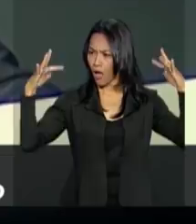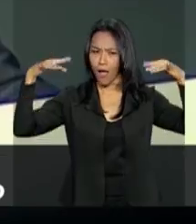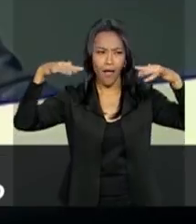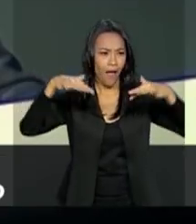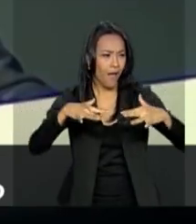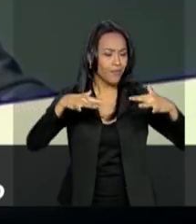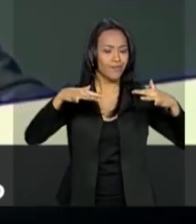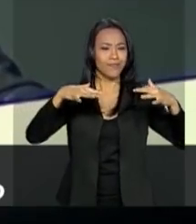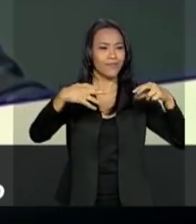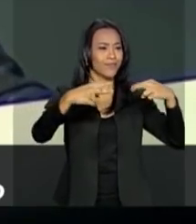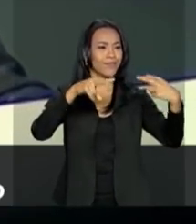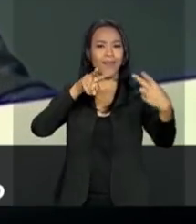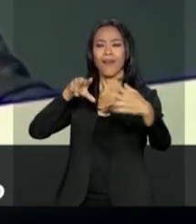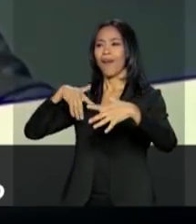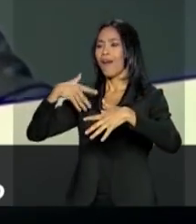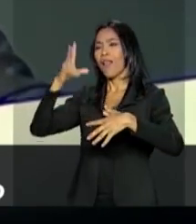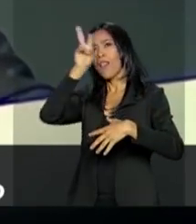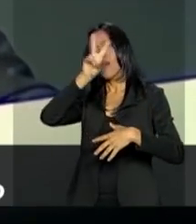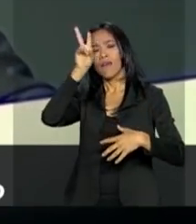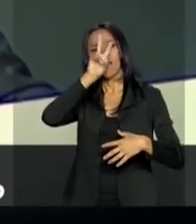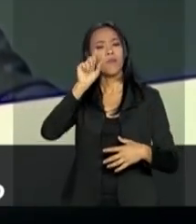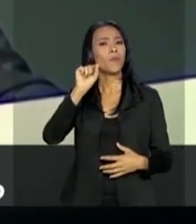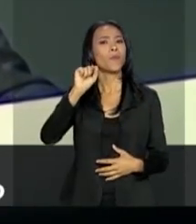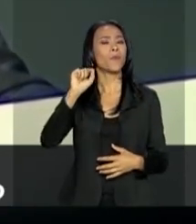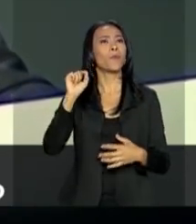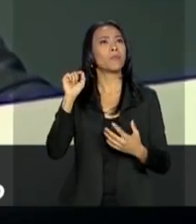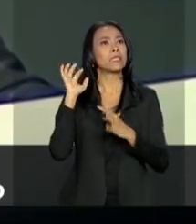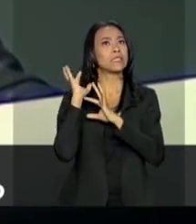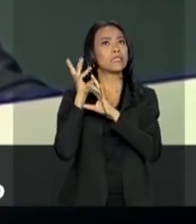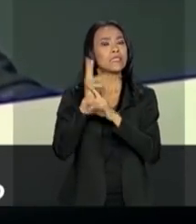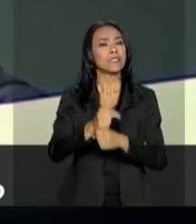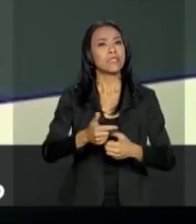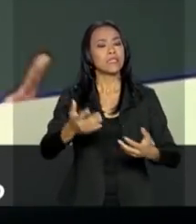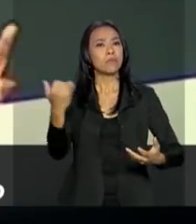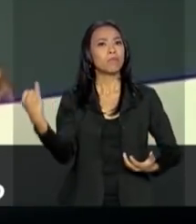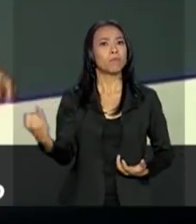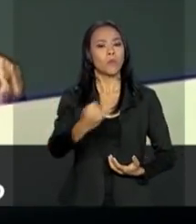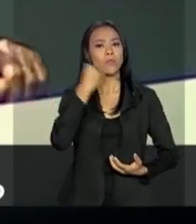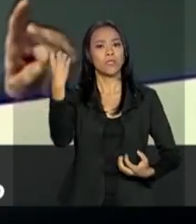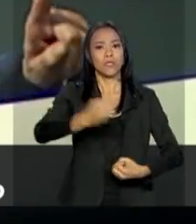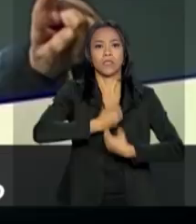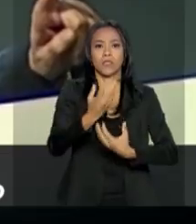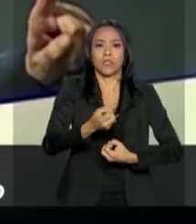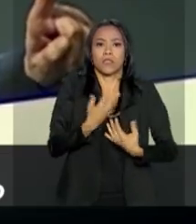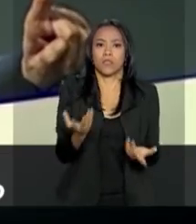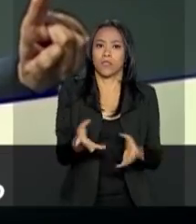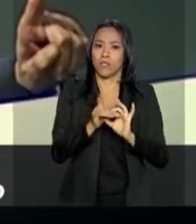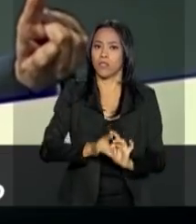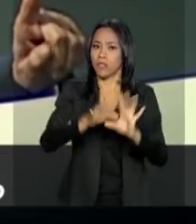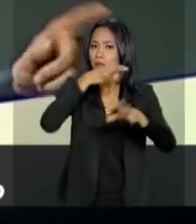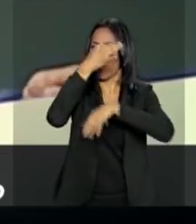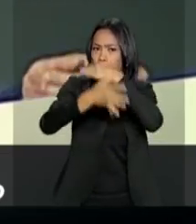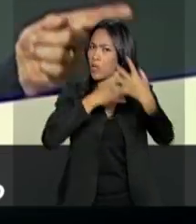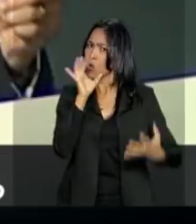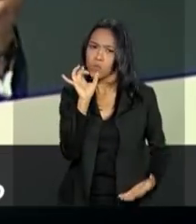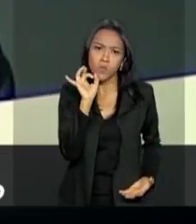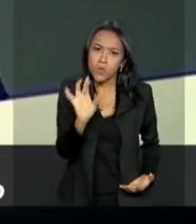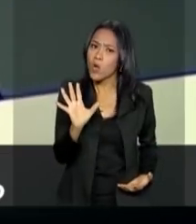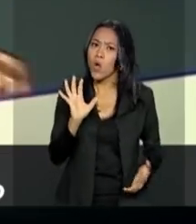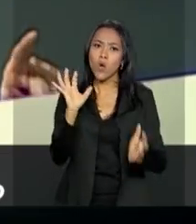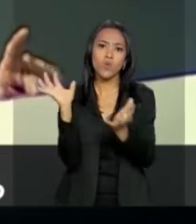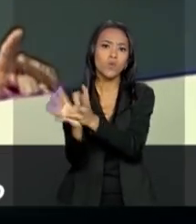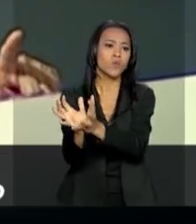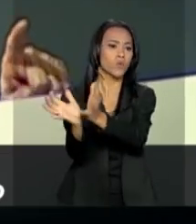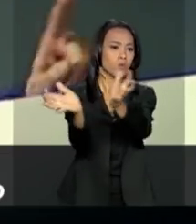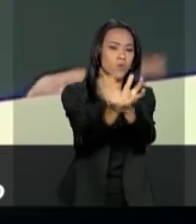recordamos da importância da liberdade de imprensa não só para as instituições brasileiras não apenas para os